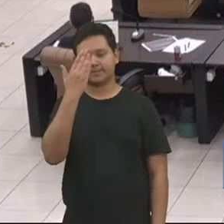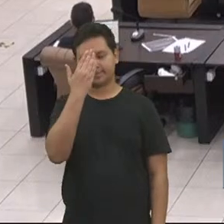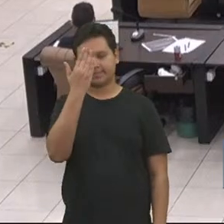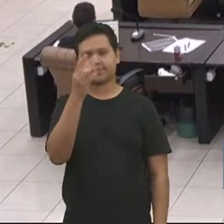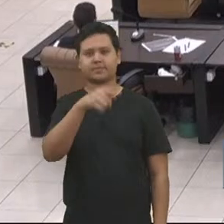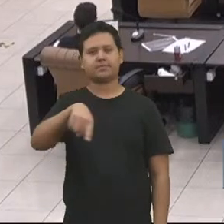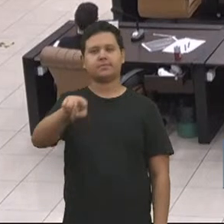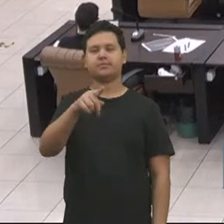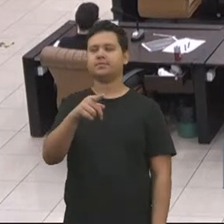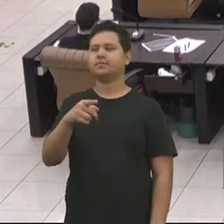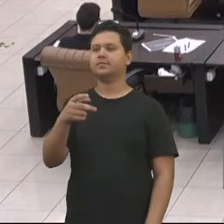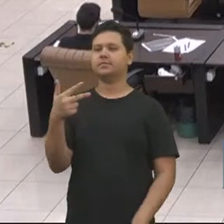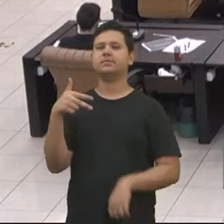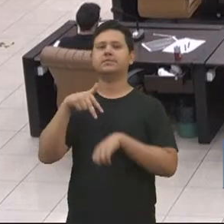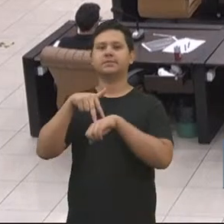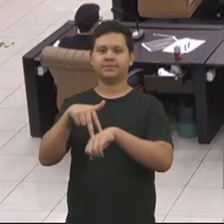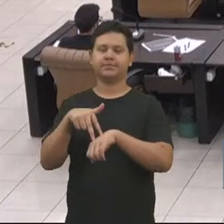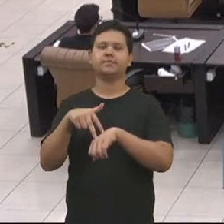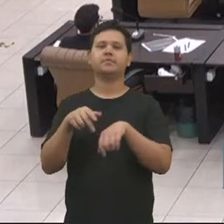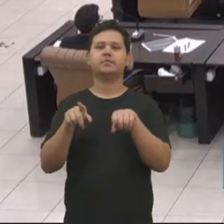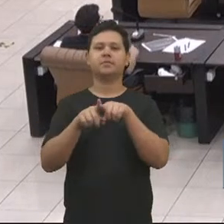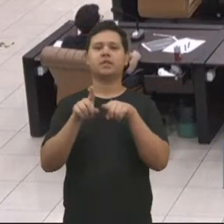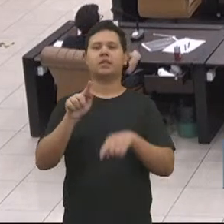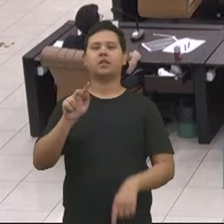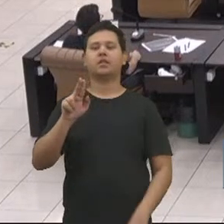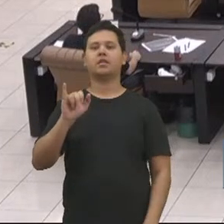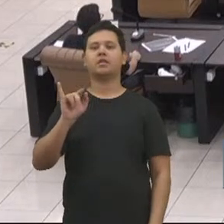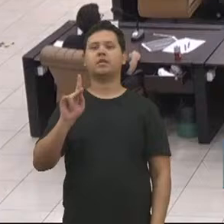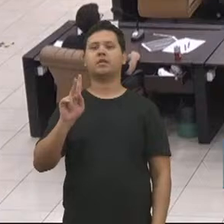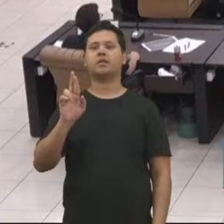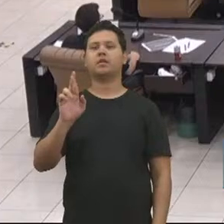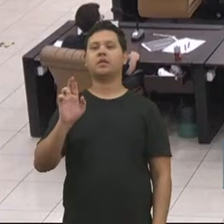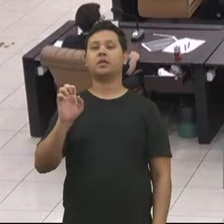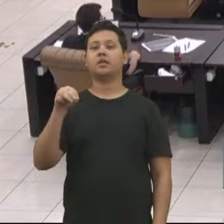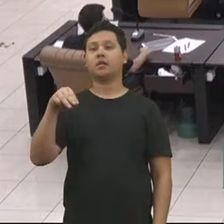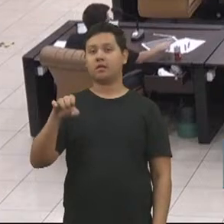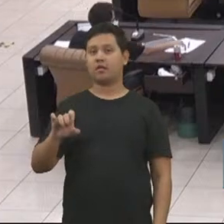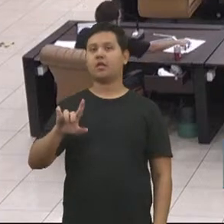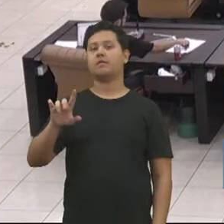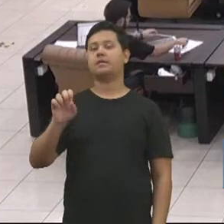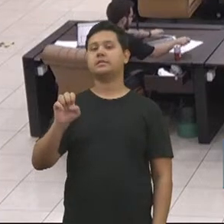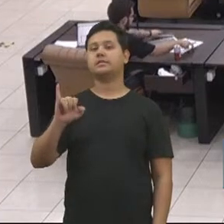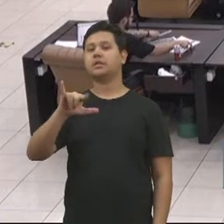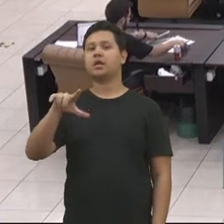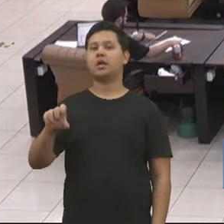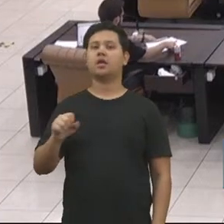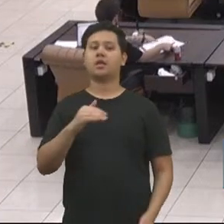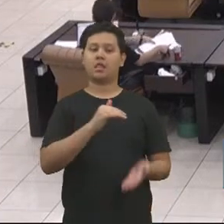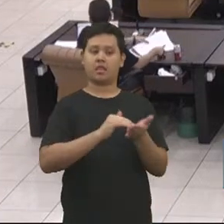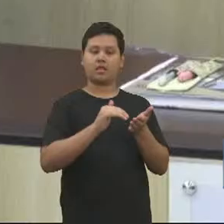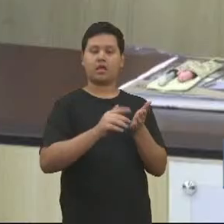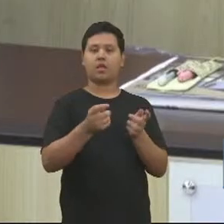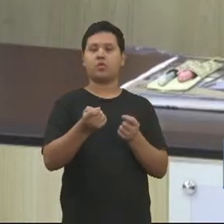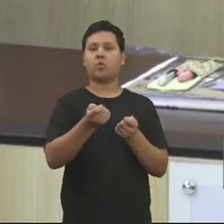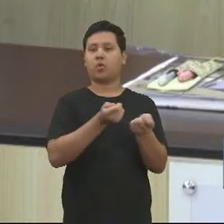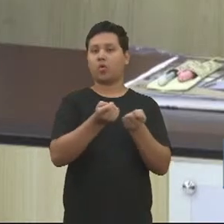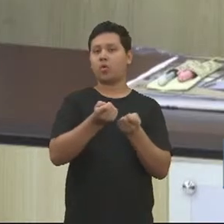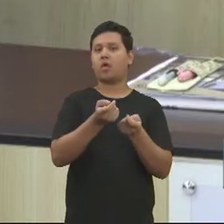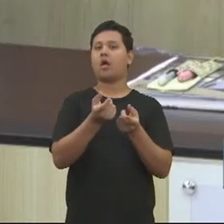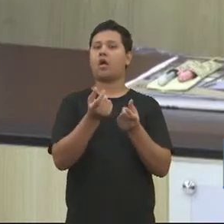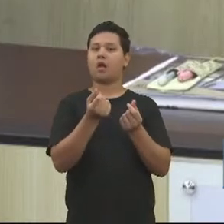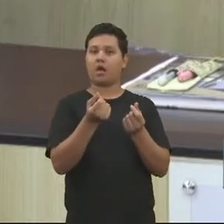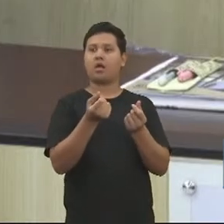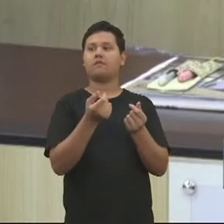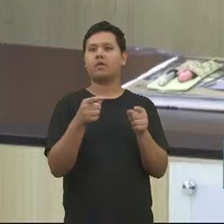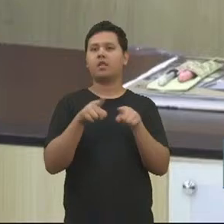Agradecemos a presença do senhor Guilherme Seixas, secretário de Finanças da Prefeitura Municipal de Jacareí, e toda a